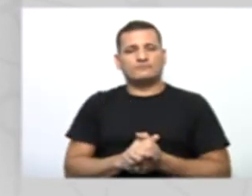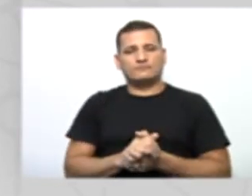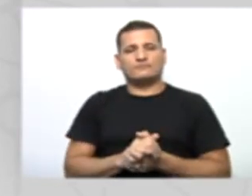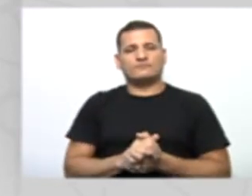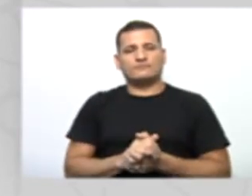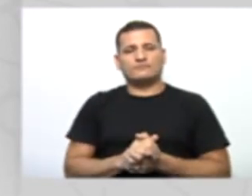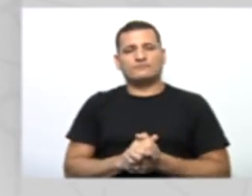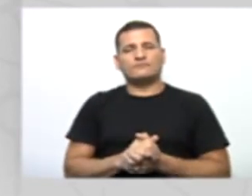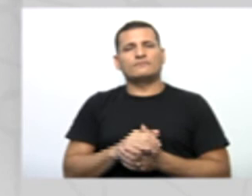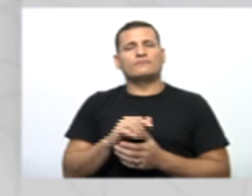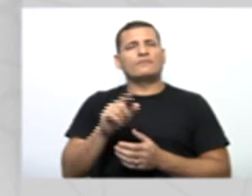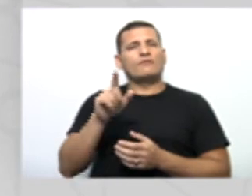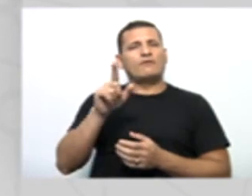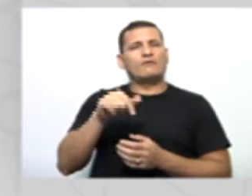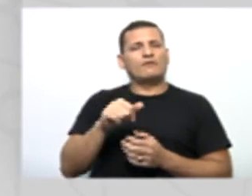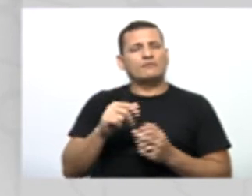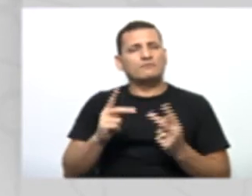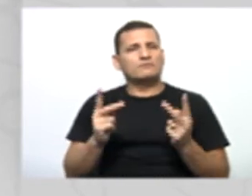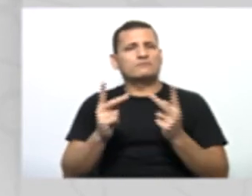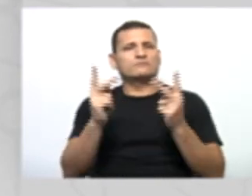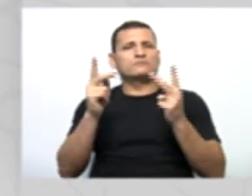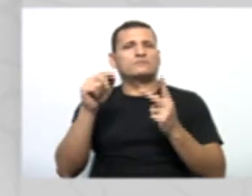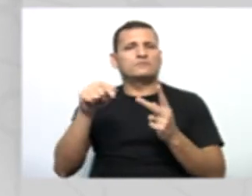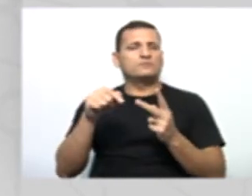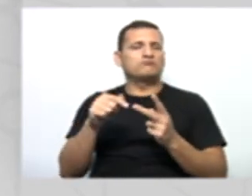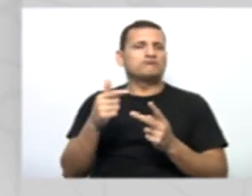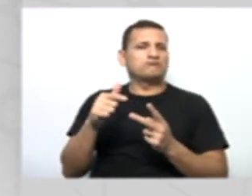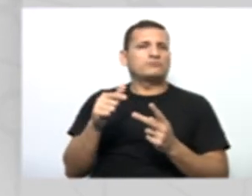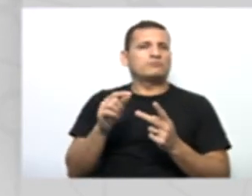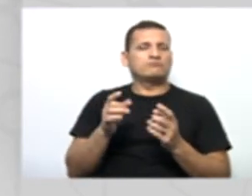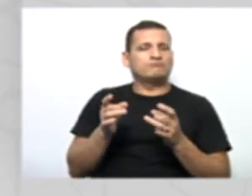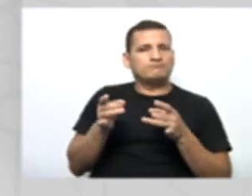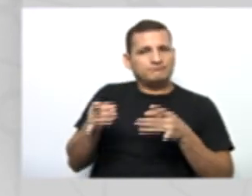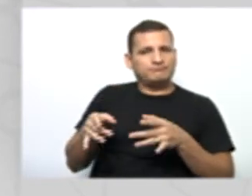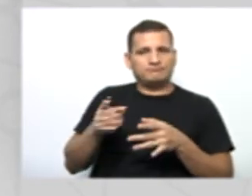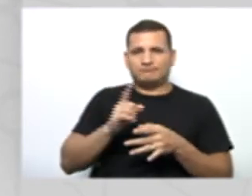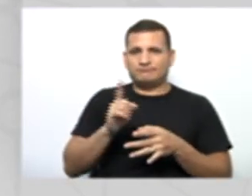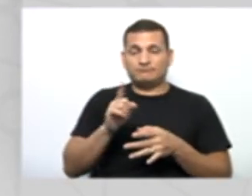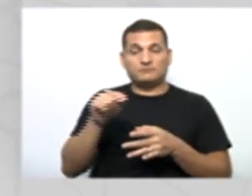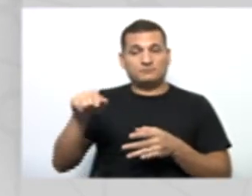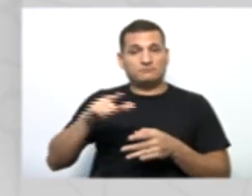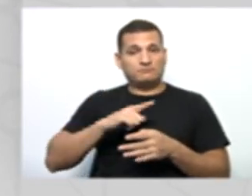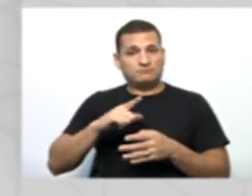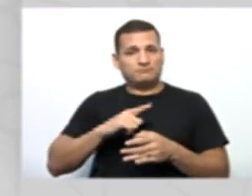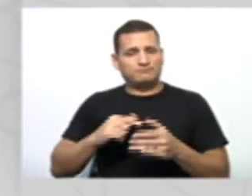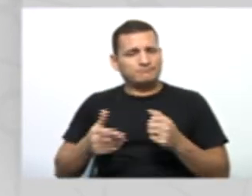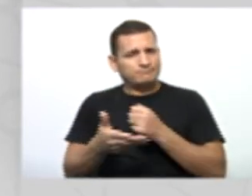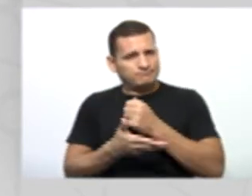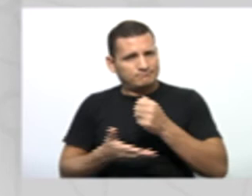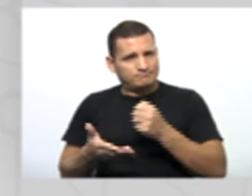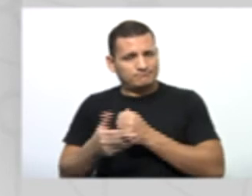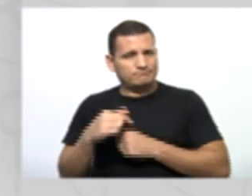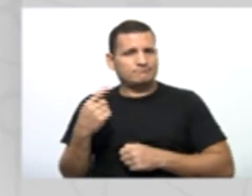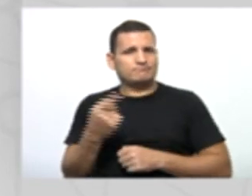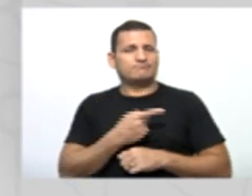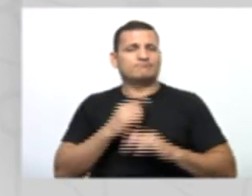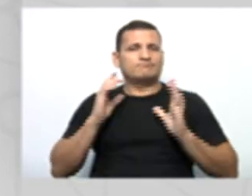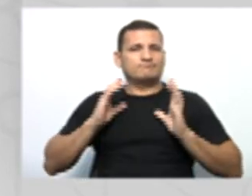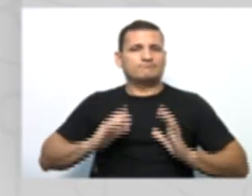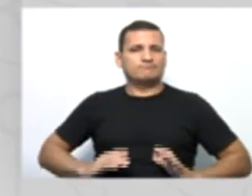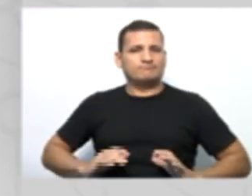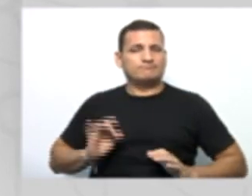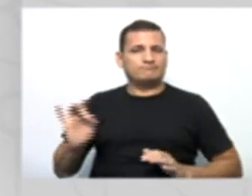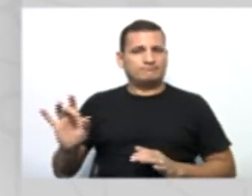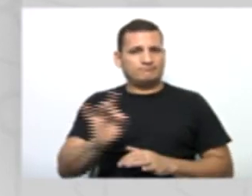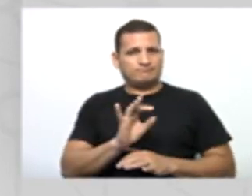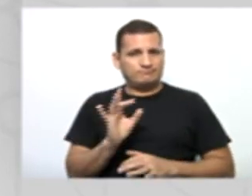quais não se abre mão. Eles estão na base de nossa conduta individual, assim como são os fundamentos da tomada de